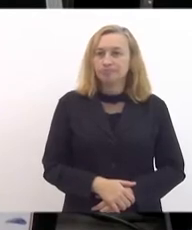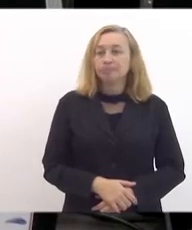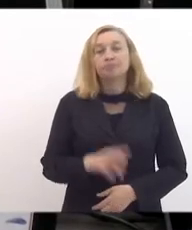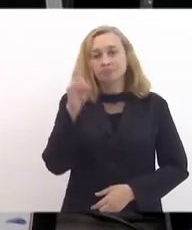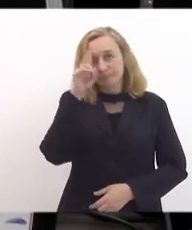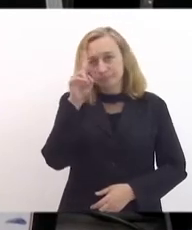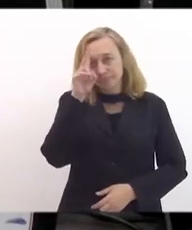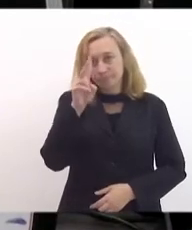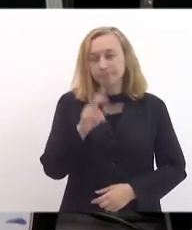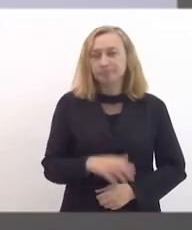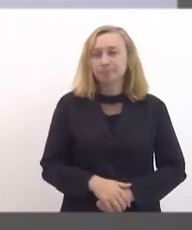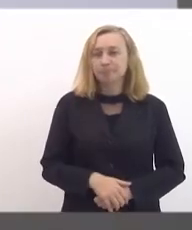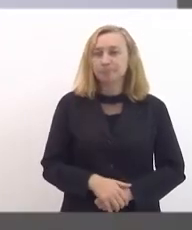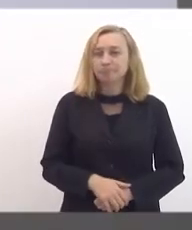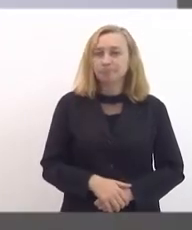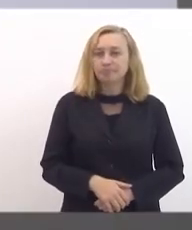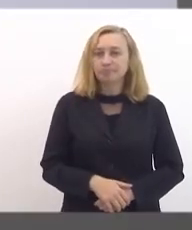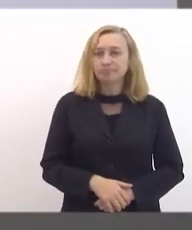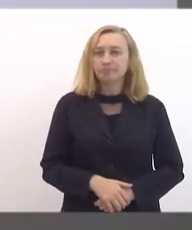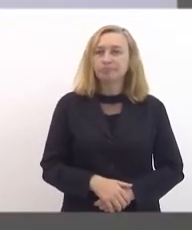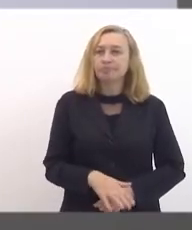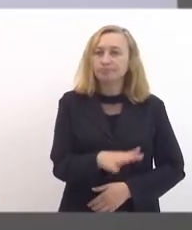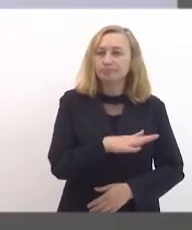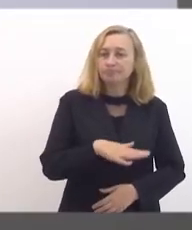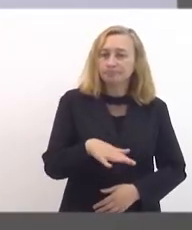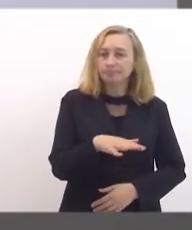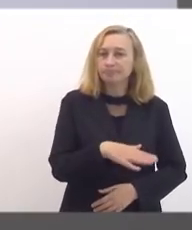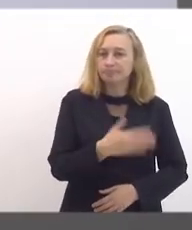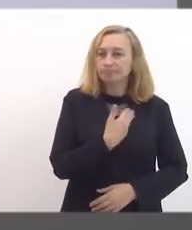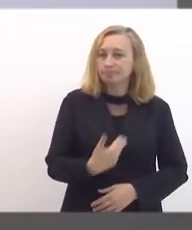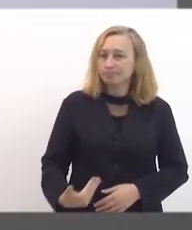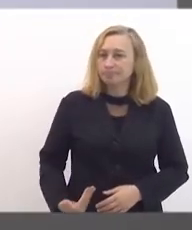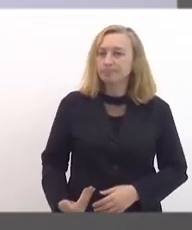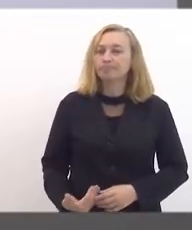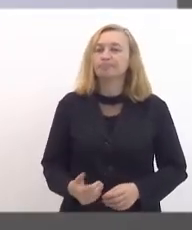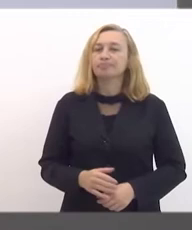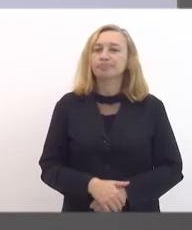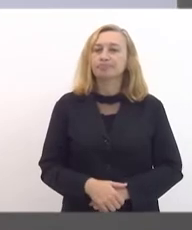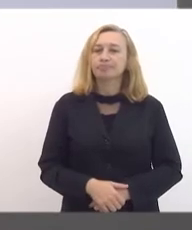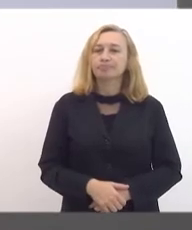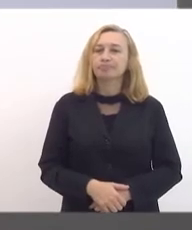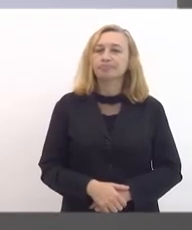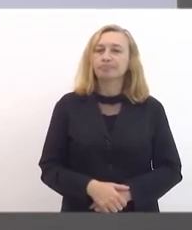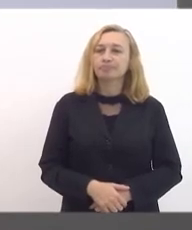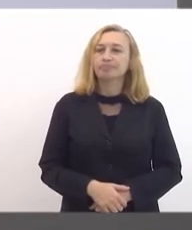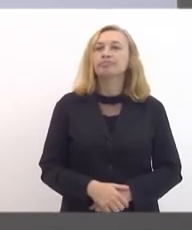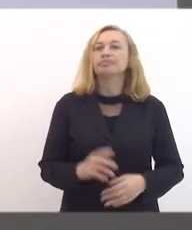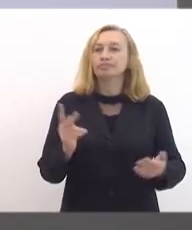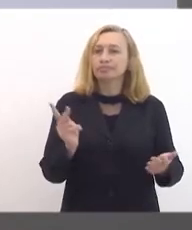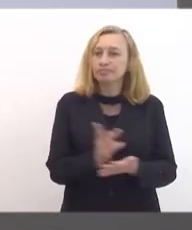lembrando né que além do setor público tá é Venha vem acontecendo muito nessa área de